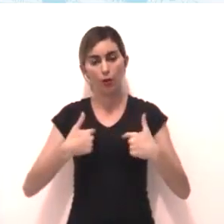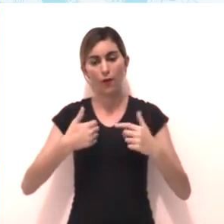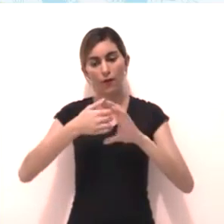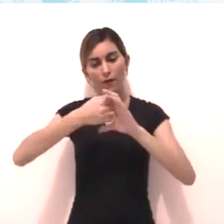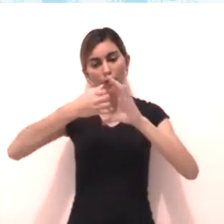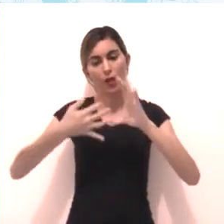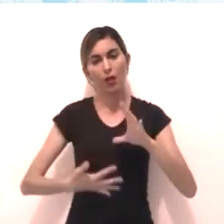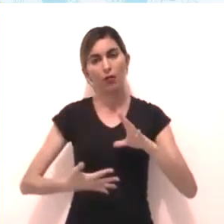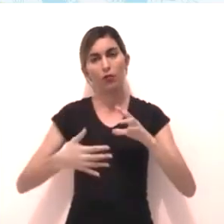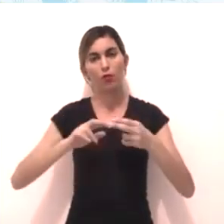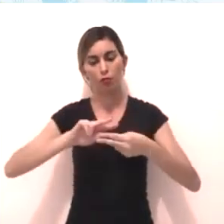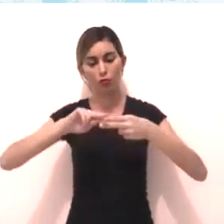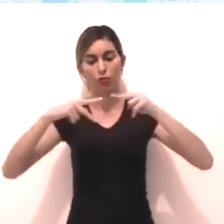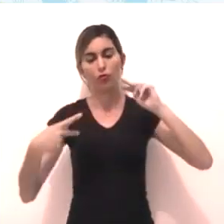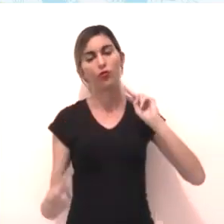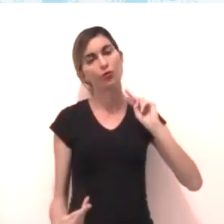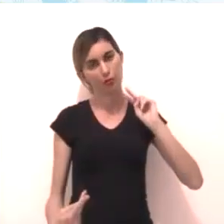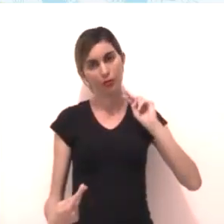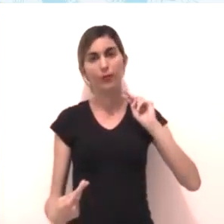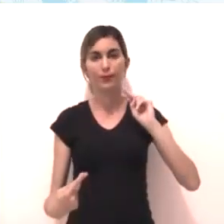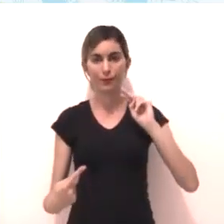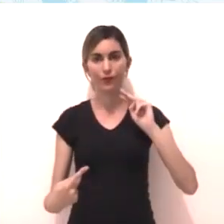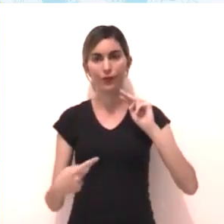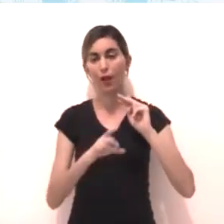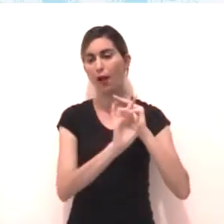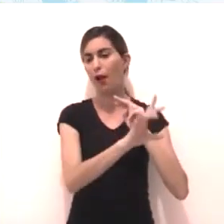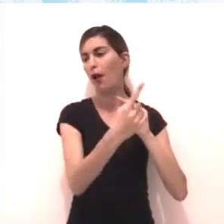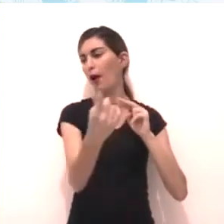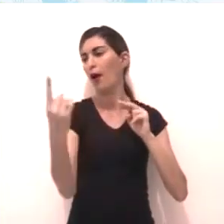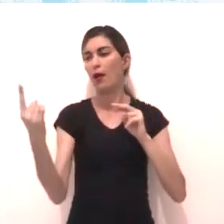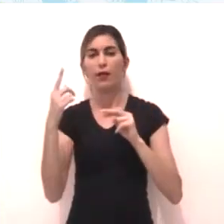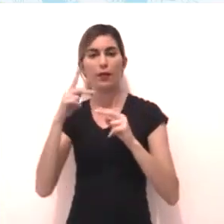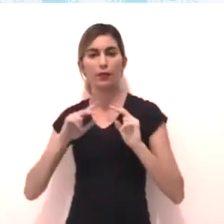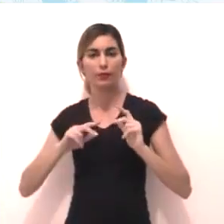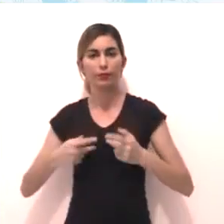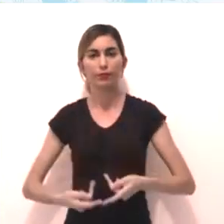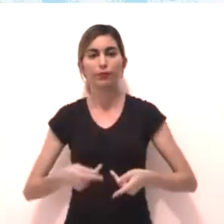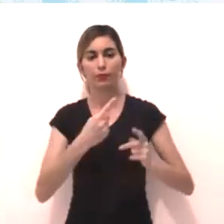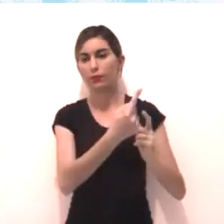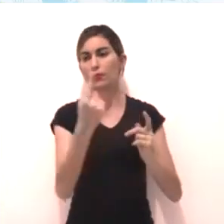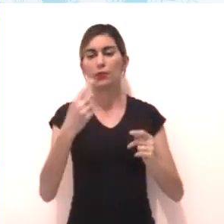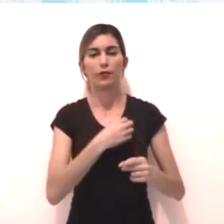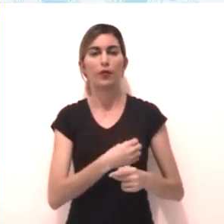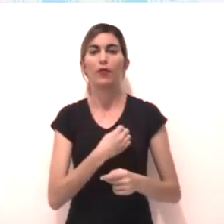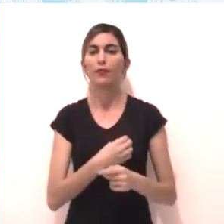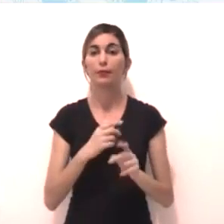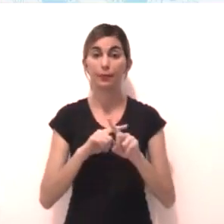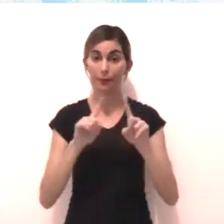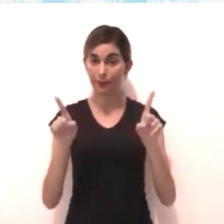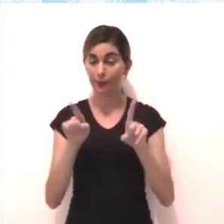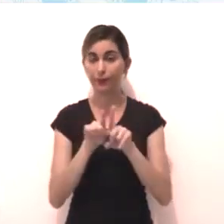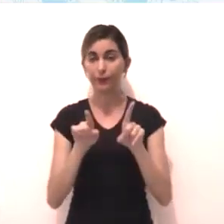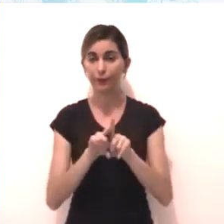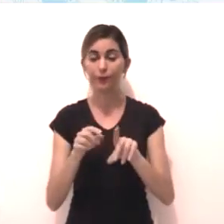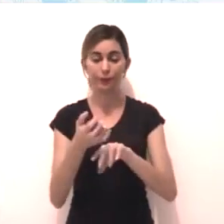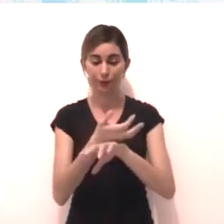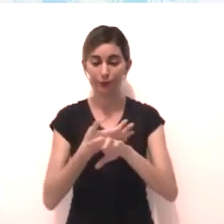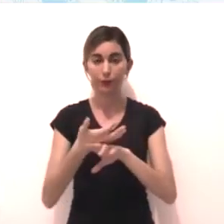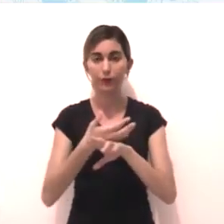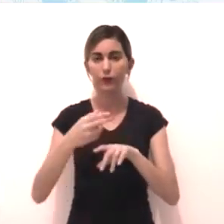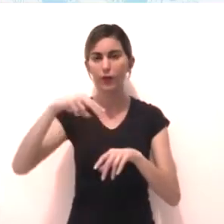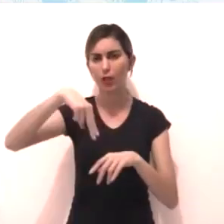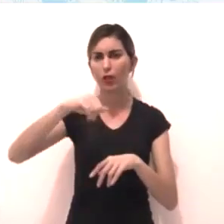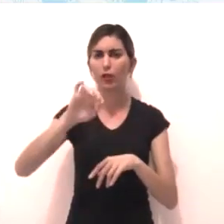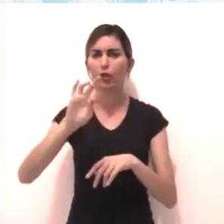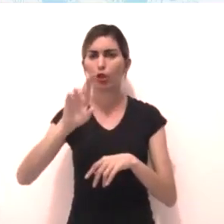as nossas informações genéticas, as características de cada um dos seres vivos. Além do ácido nucleico,